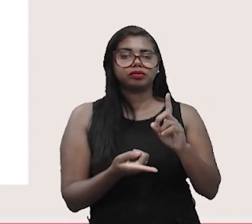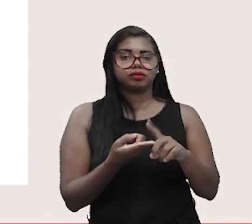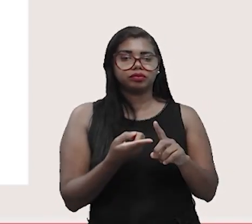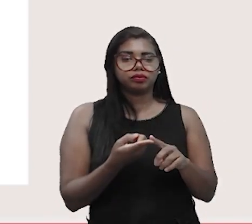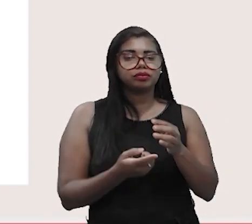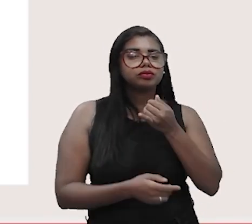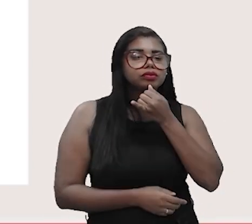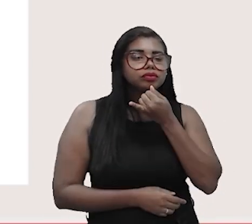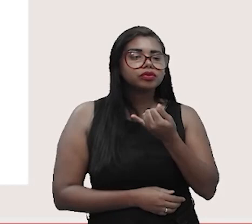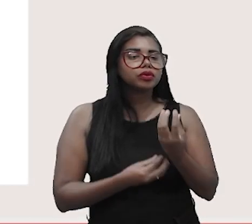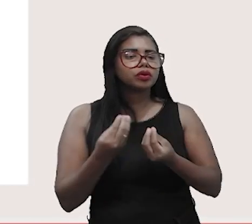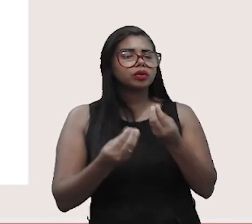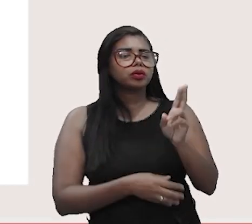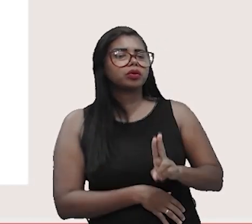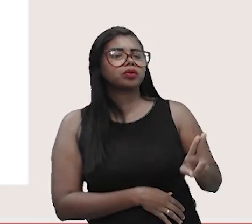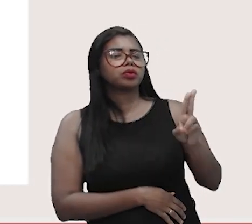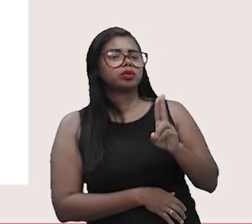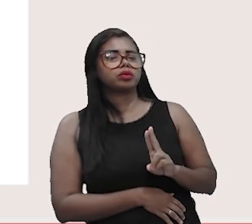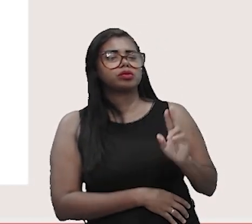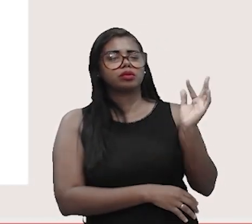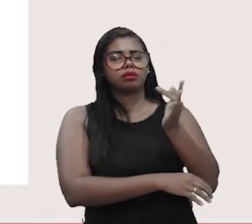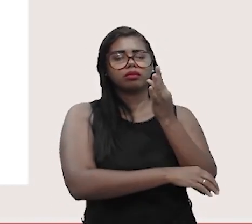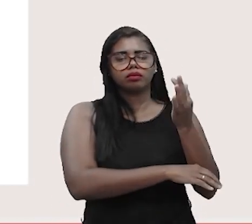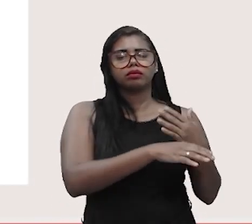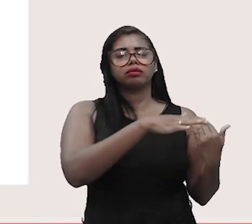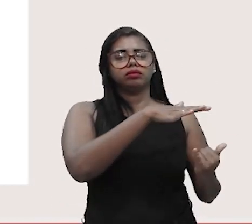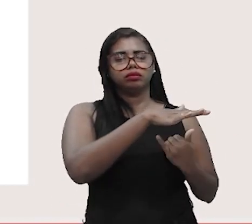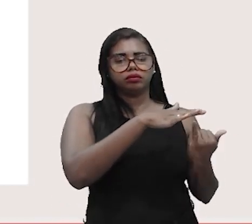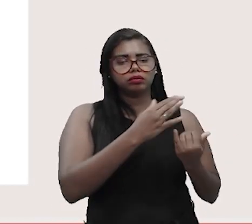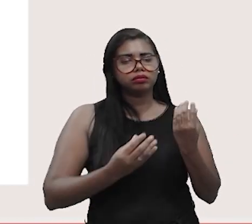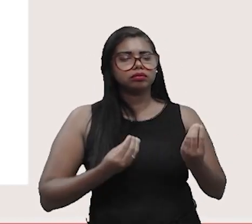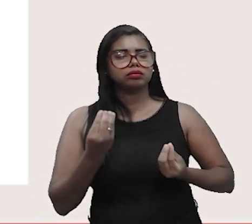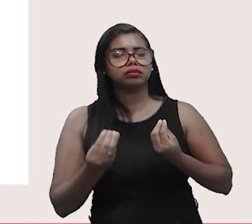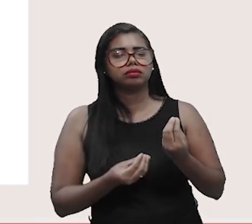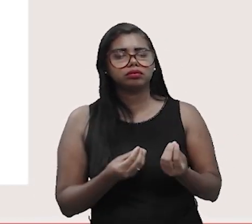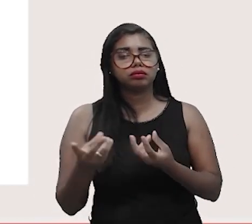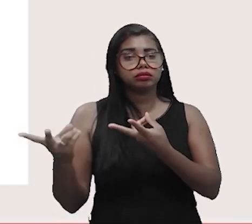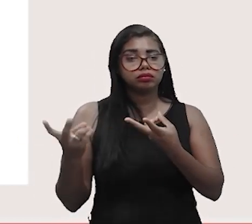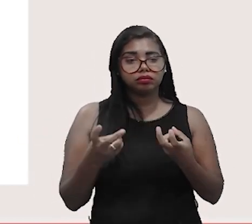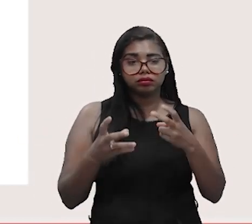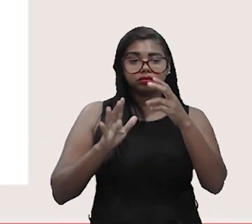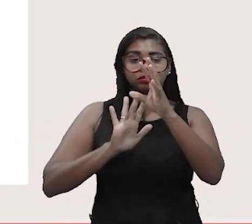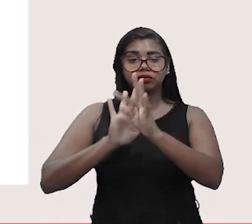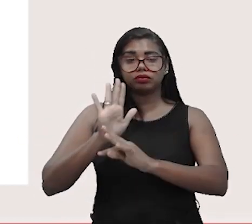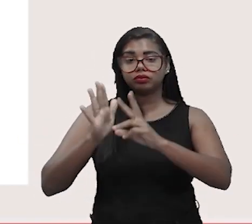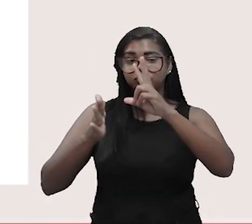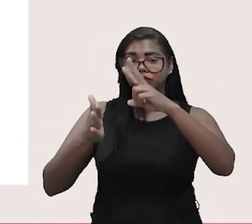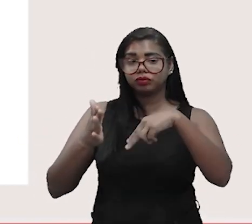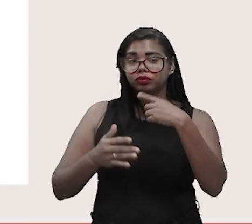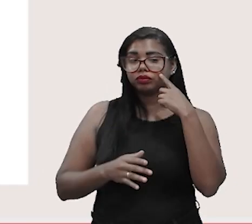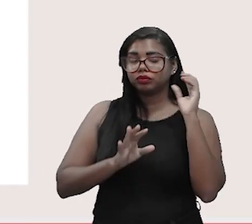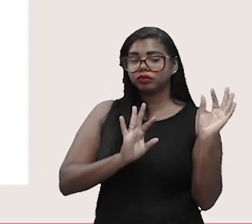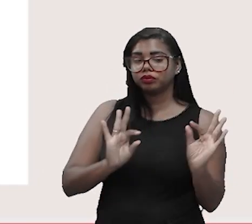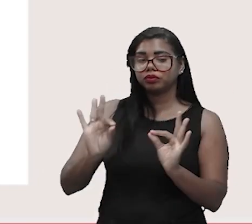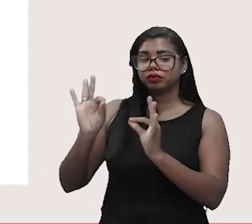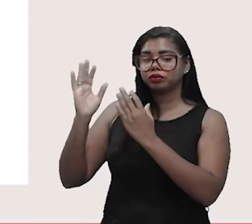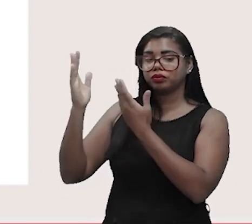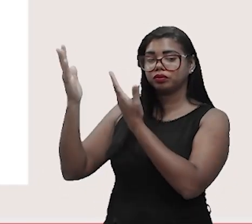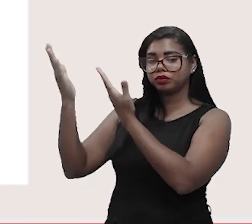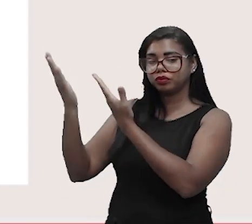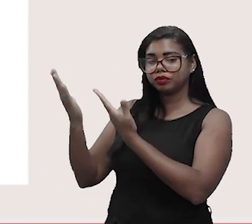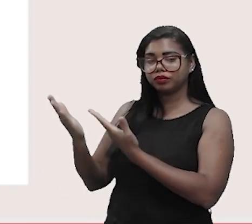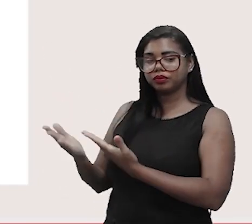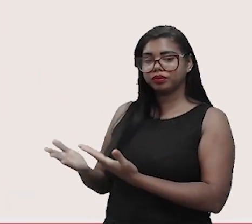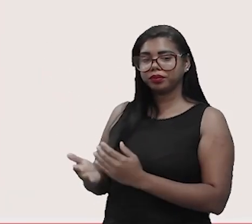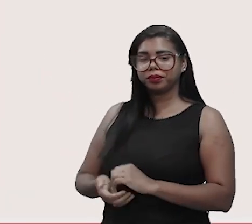uso da norma padrão defendido por um dos personagens. Então a gente vai ter que fazer a leitura do texto. Volta ao texto lá. Volta lá, Robertão, ao